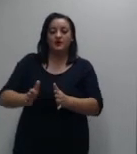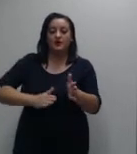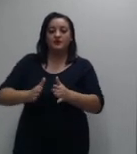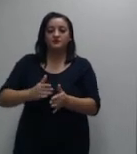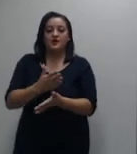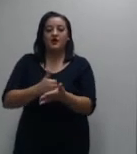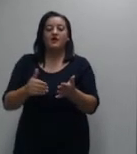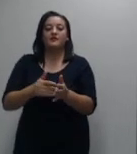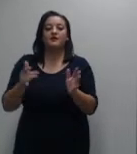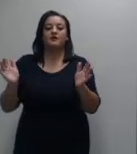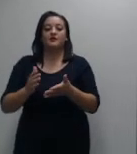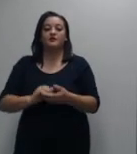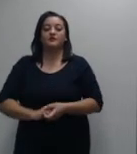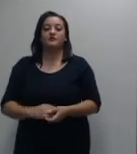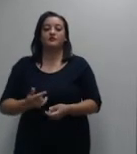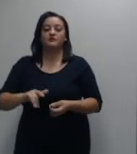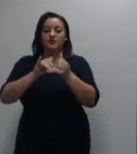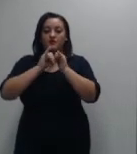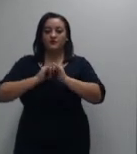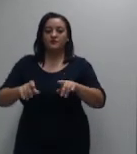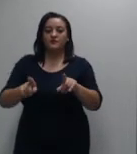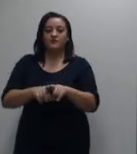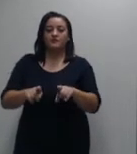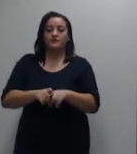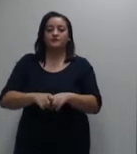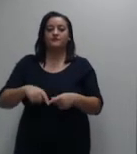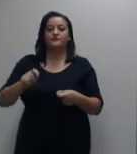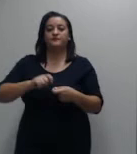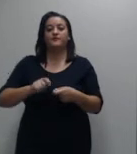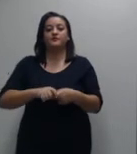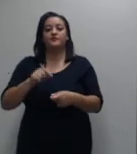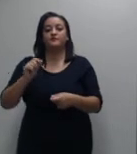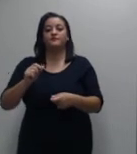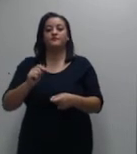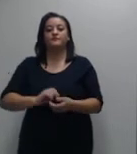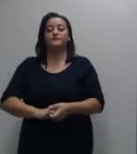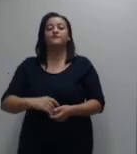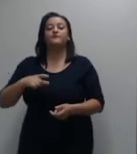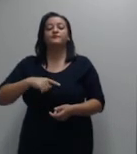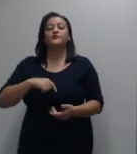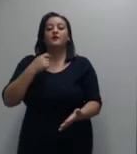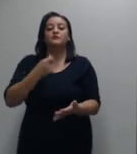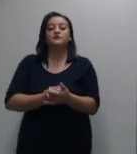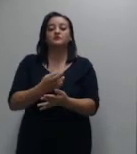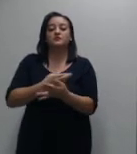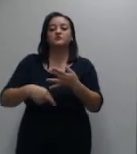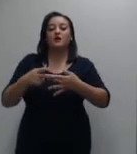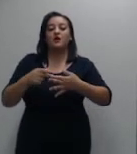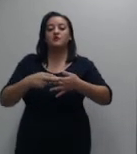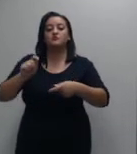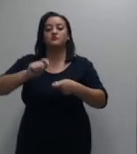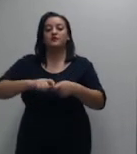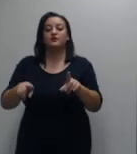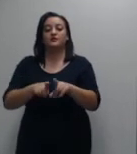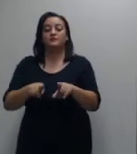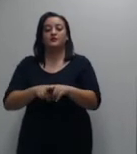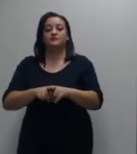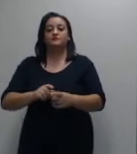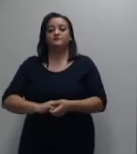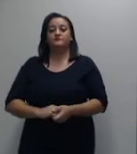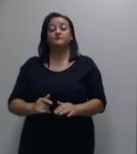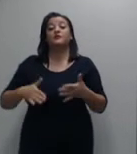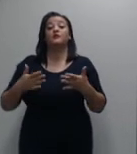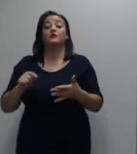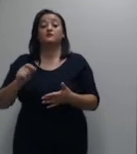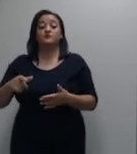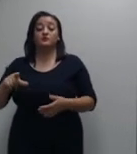presente data e não a notícia trazida pelo requerido de que havendo interposição de recurso para o presidente decidiu Aliás o